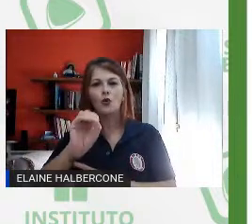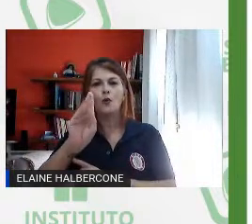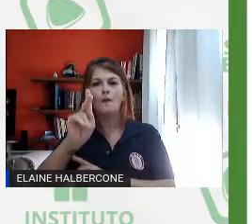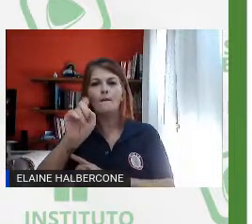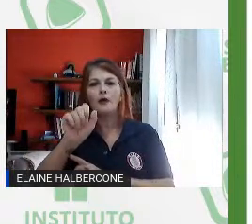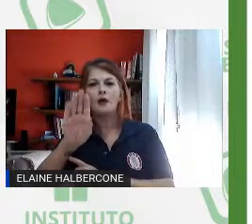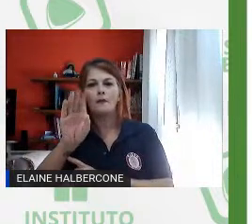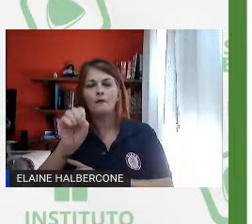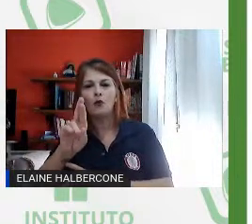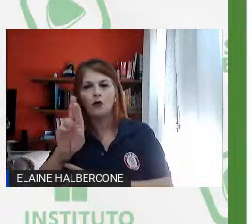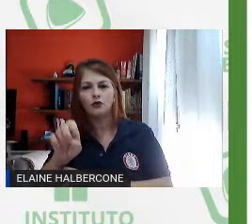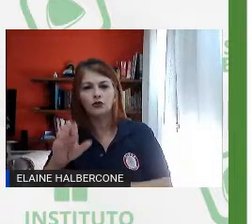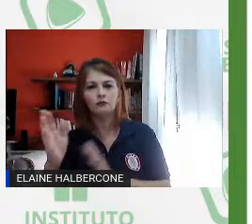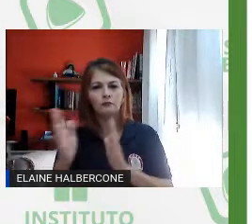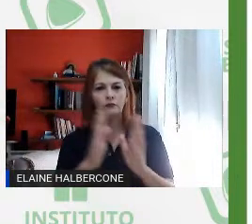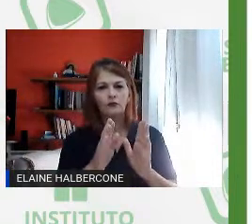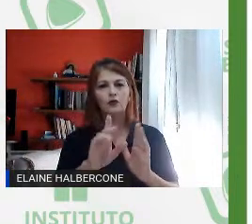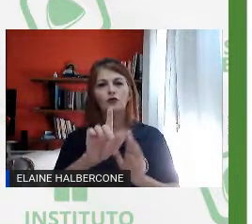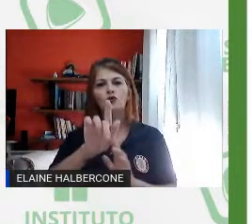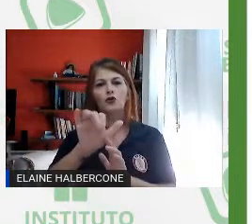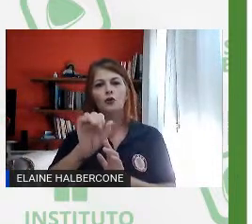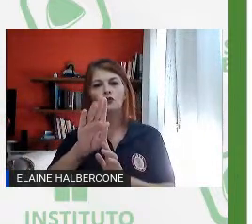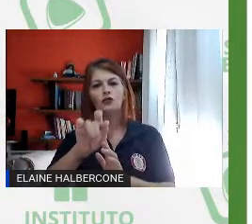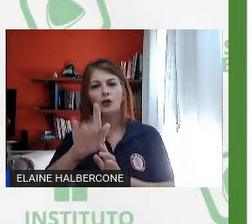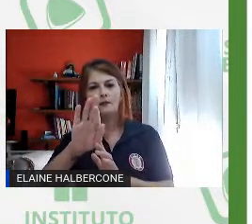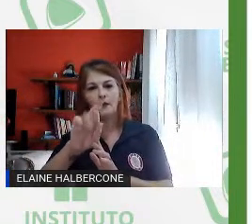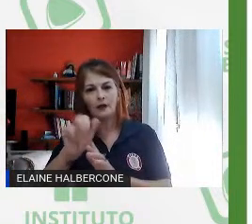foto do GeoGebra.